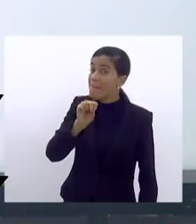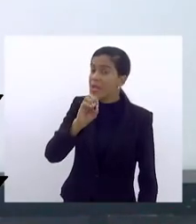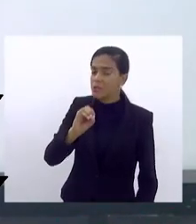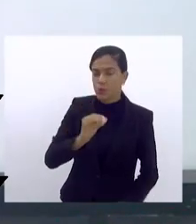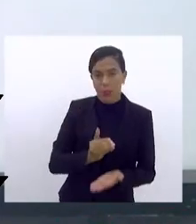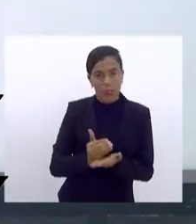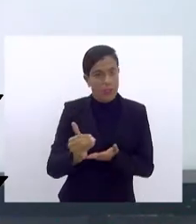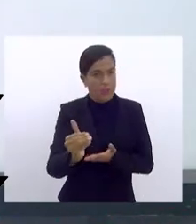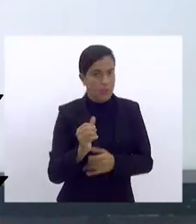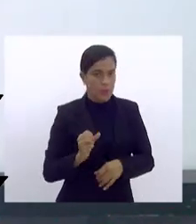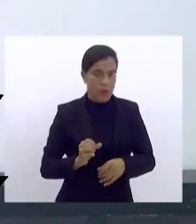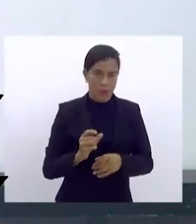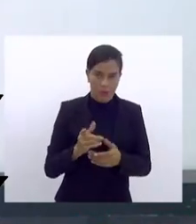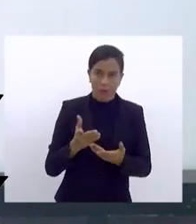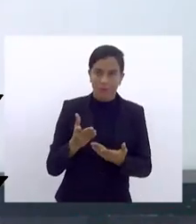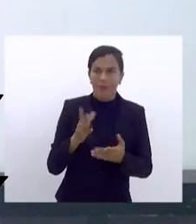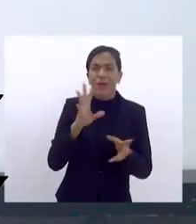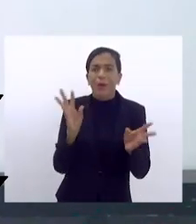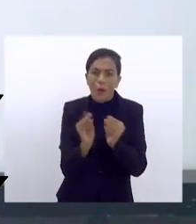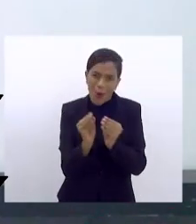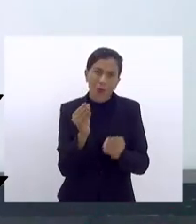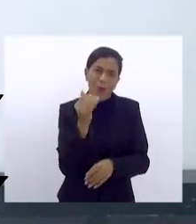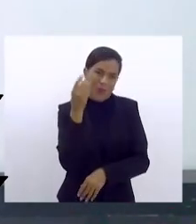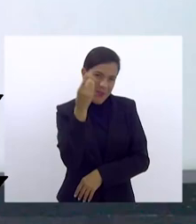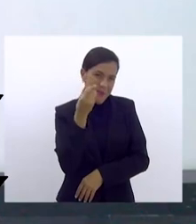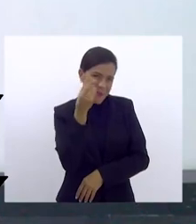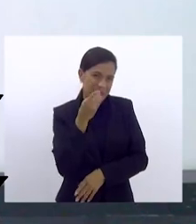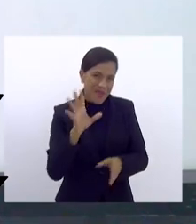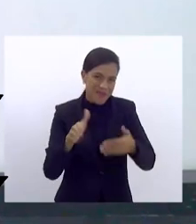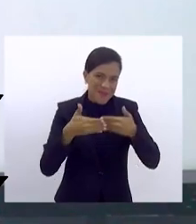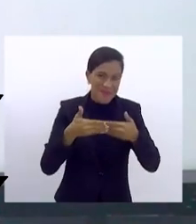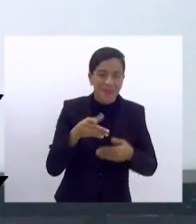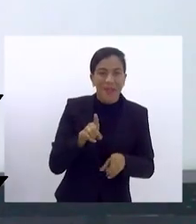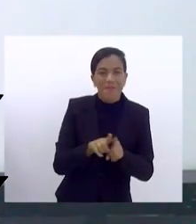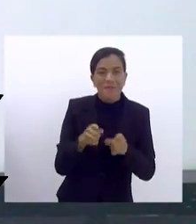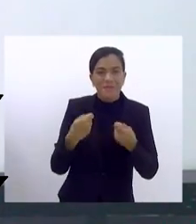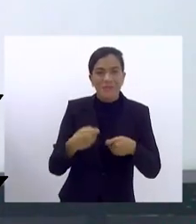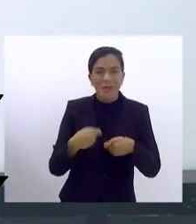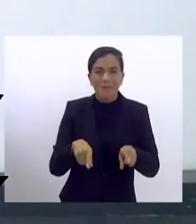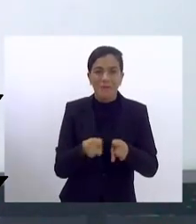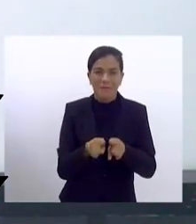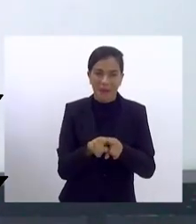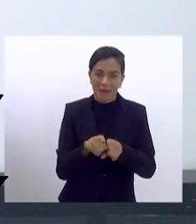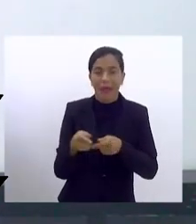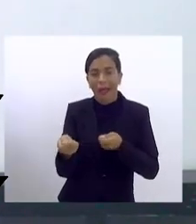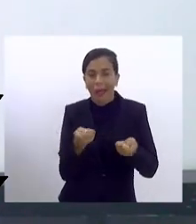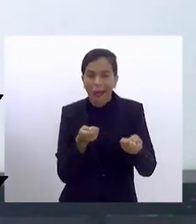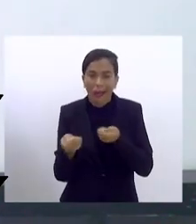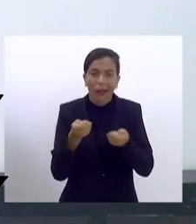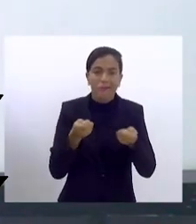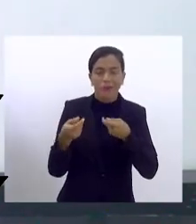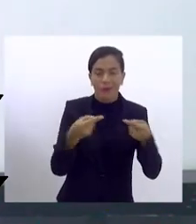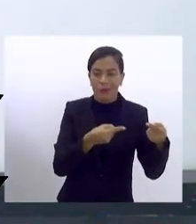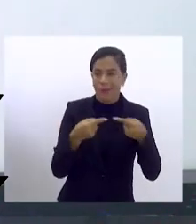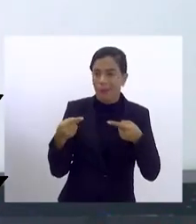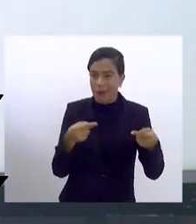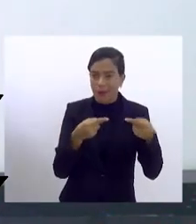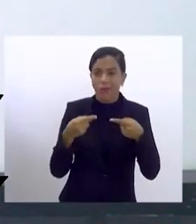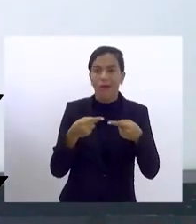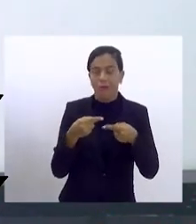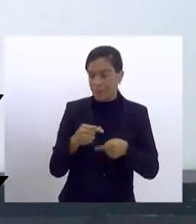para ingresso na carreira para concluir e precisamos obviamente também articular esse debate o debate da